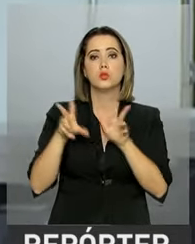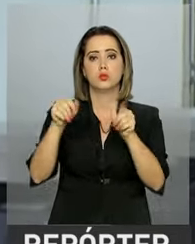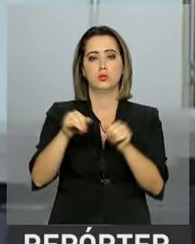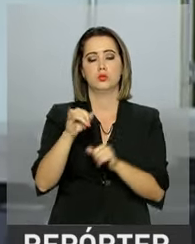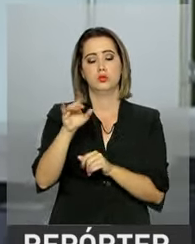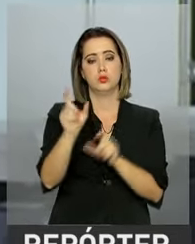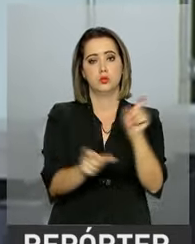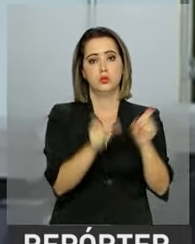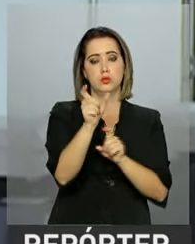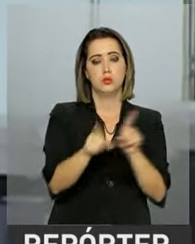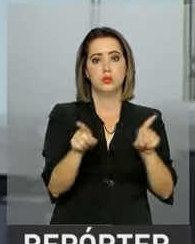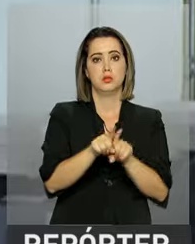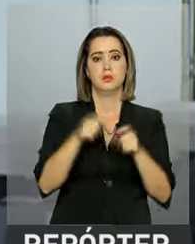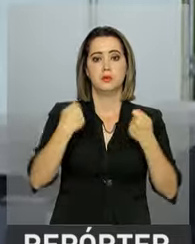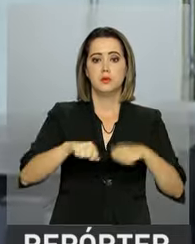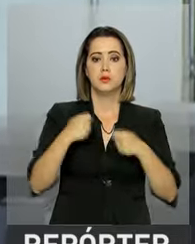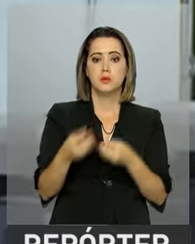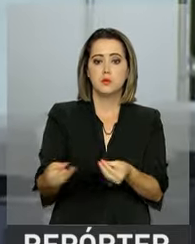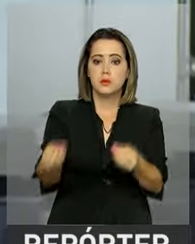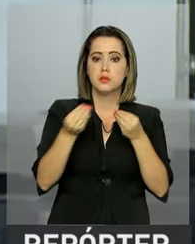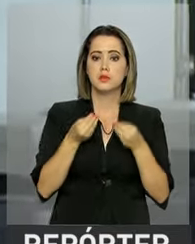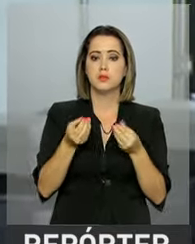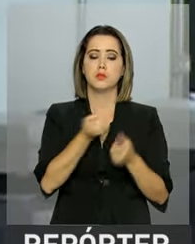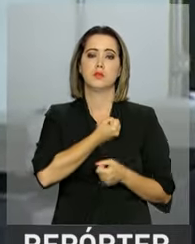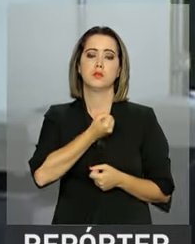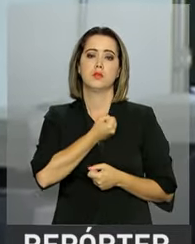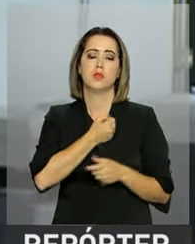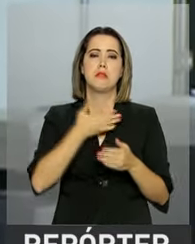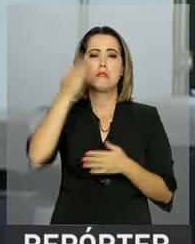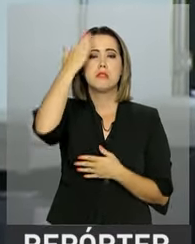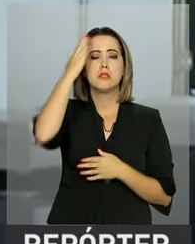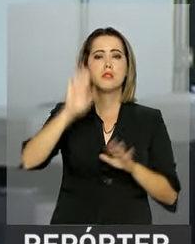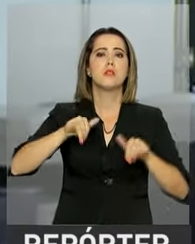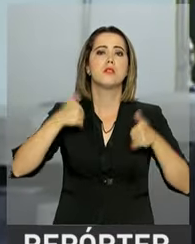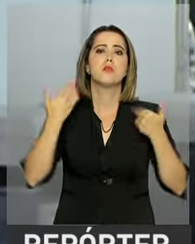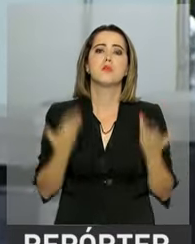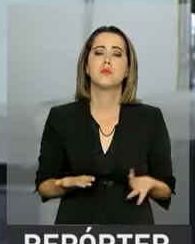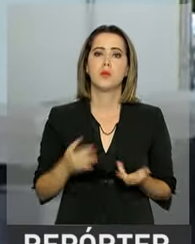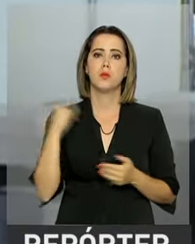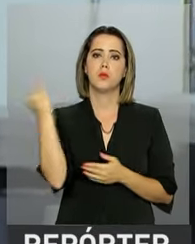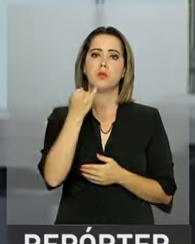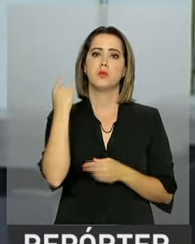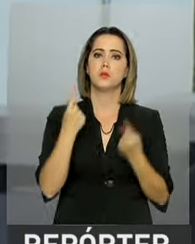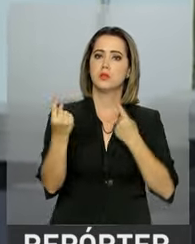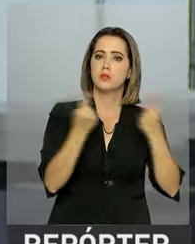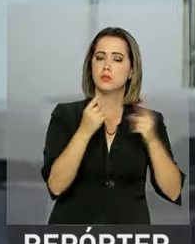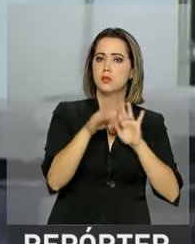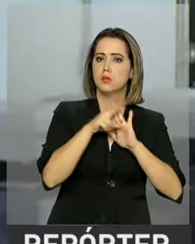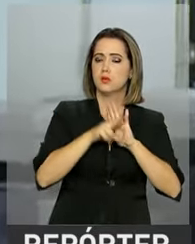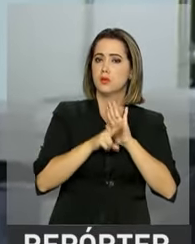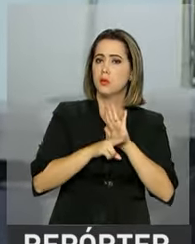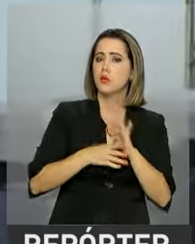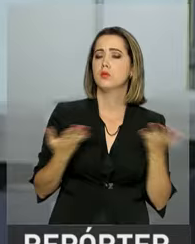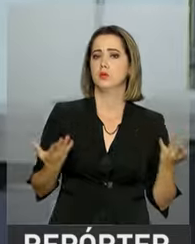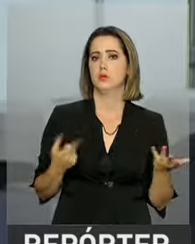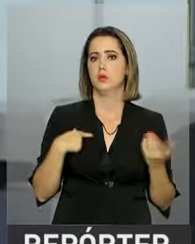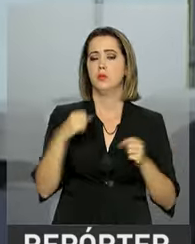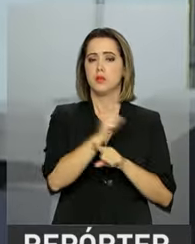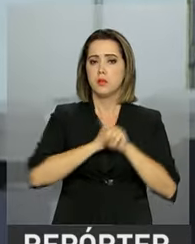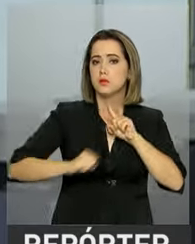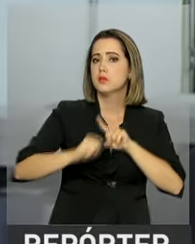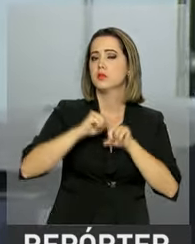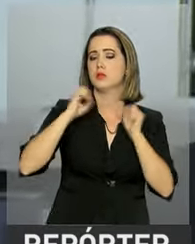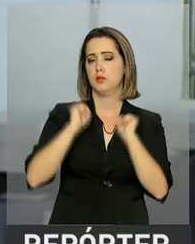precisa desse debate de mais debate precisa trazer os números saber exatamente qual é o impacto de cada uma das medidas né para que a sociedade possa